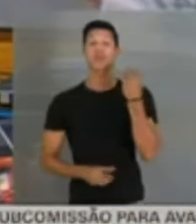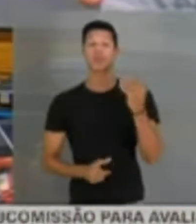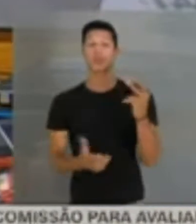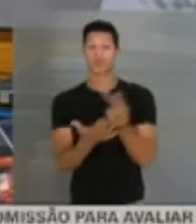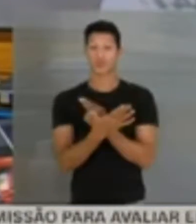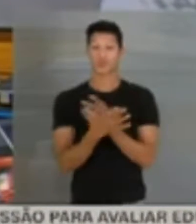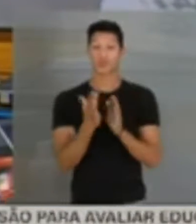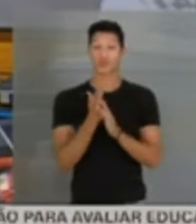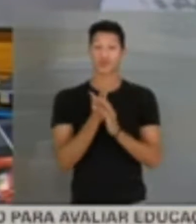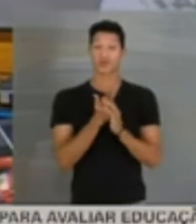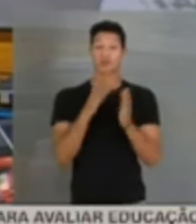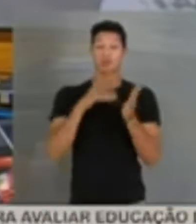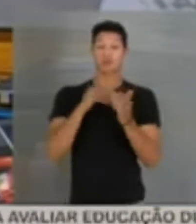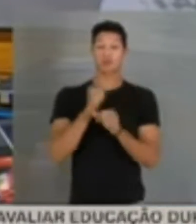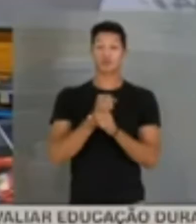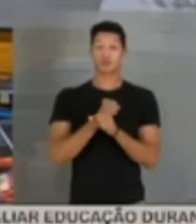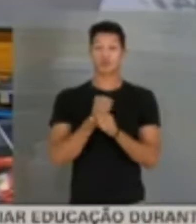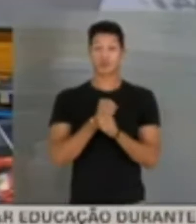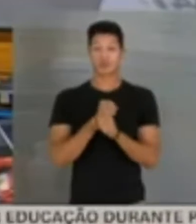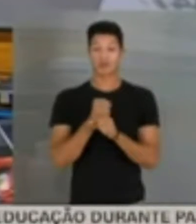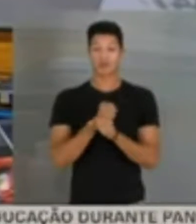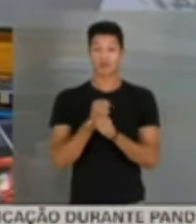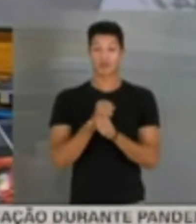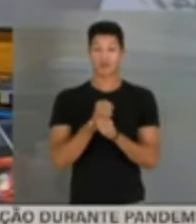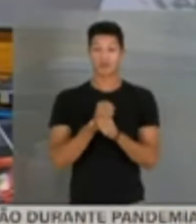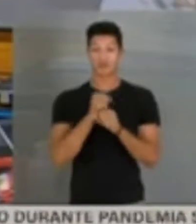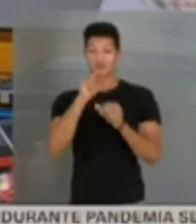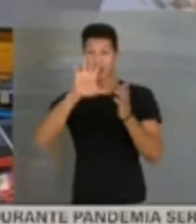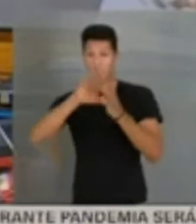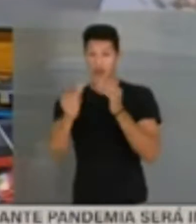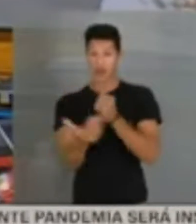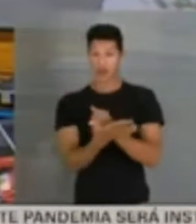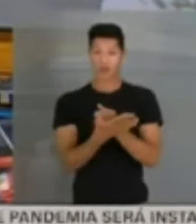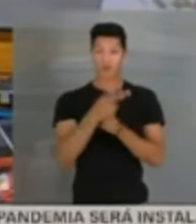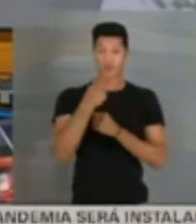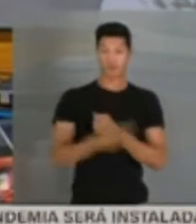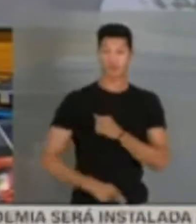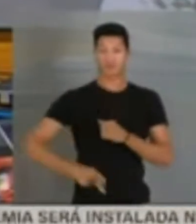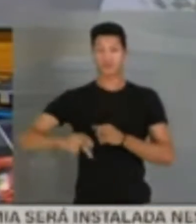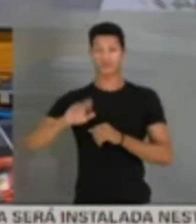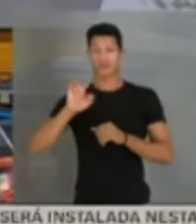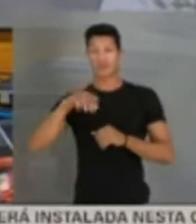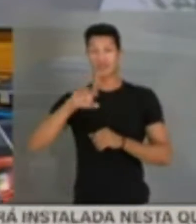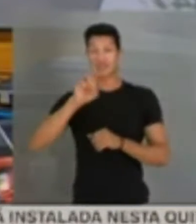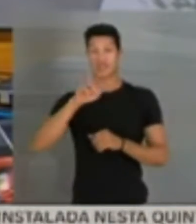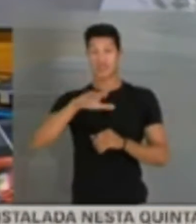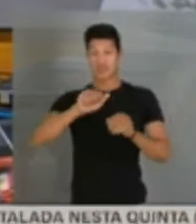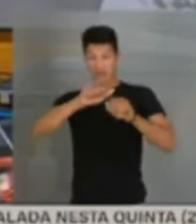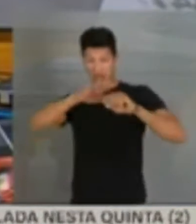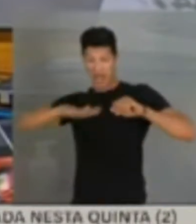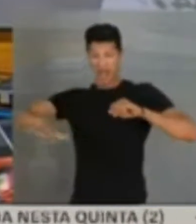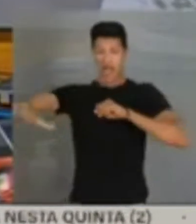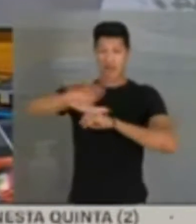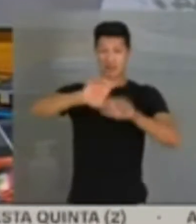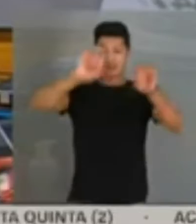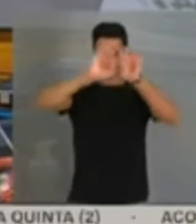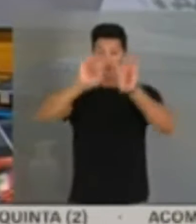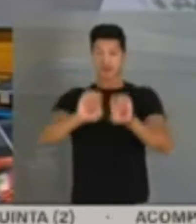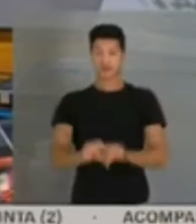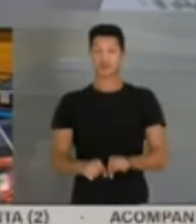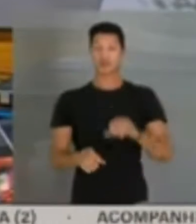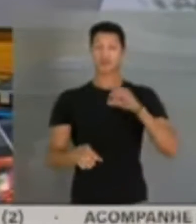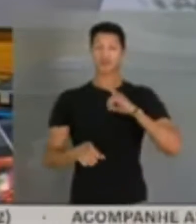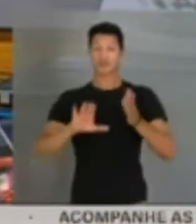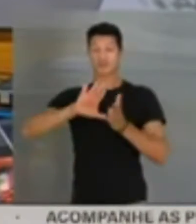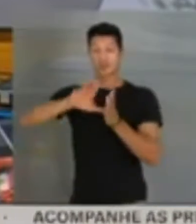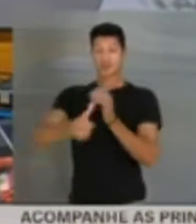foram os últimos anos áureos da corrupção endêmica, sistêmica, estrutural,